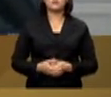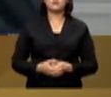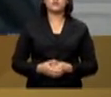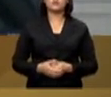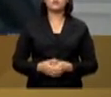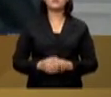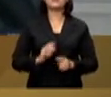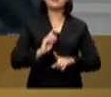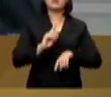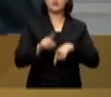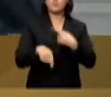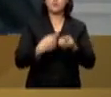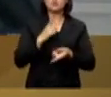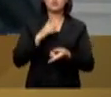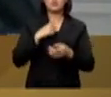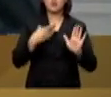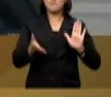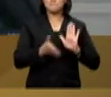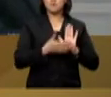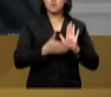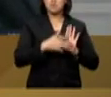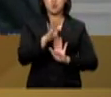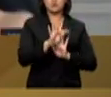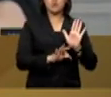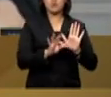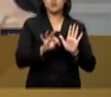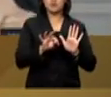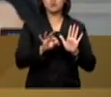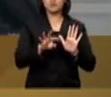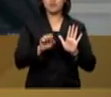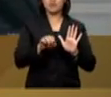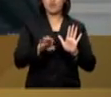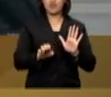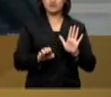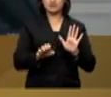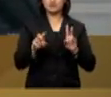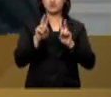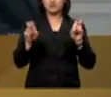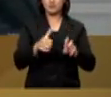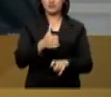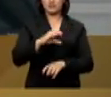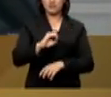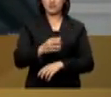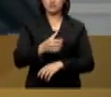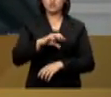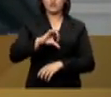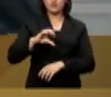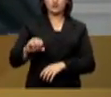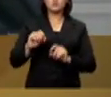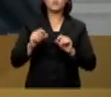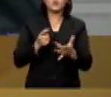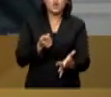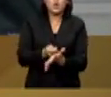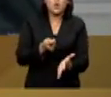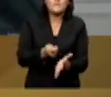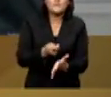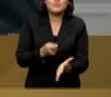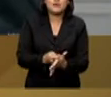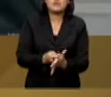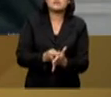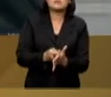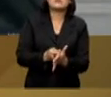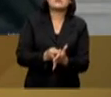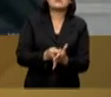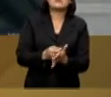indico como tese para o tema 1093 que a cobrança do diferencial de alíquota do ICMS nos